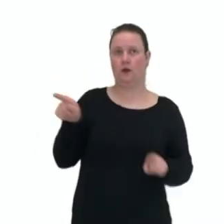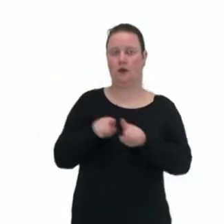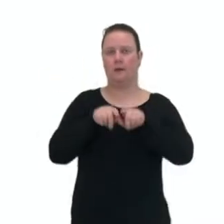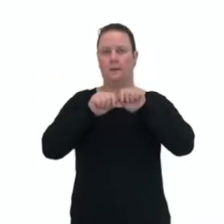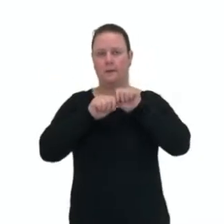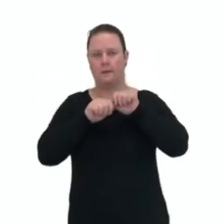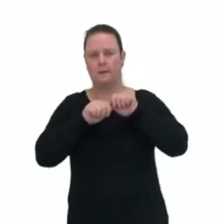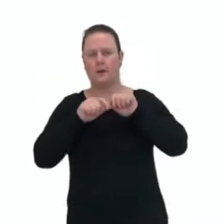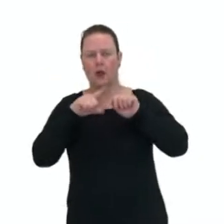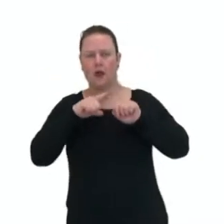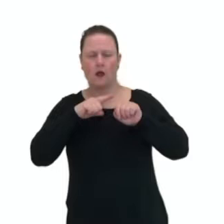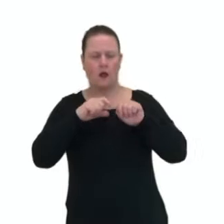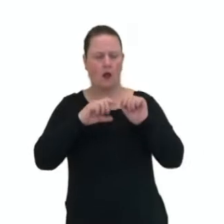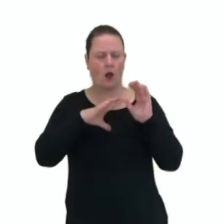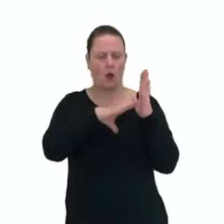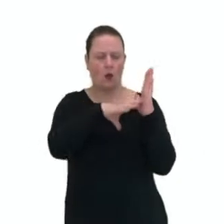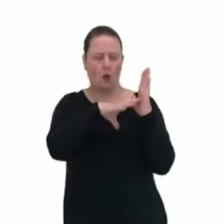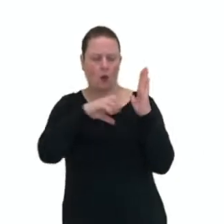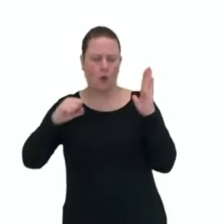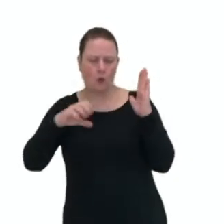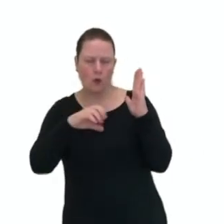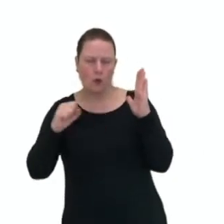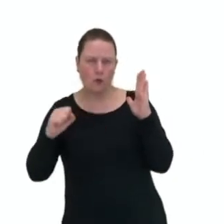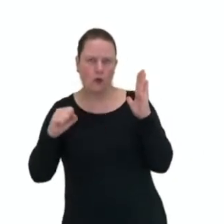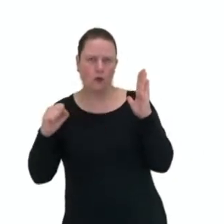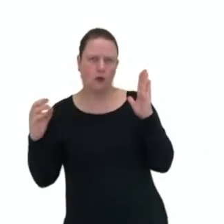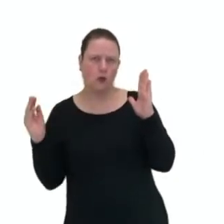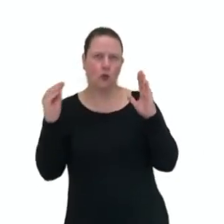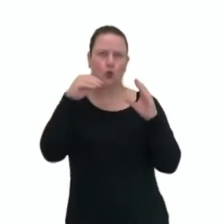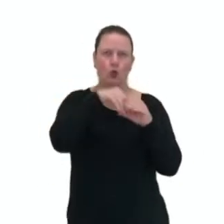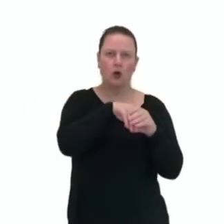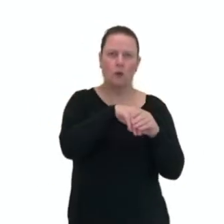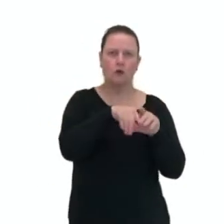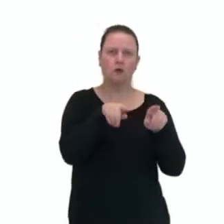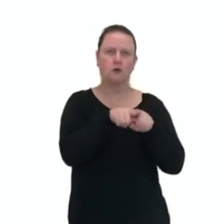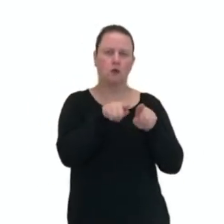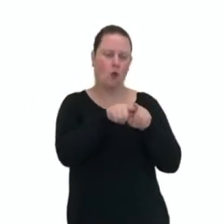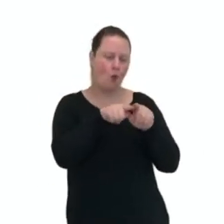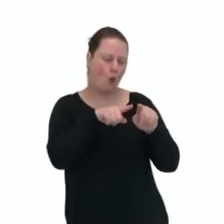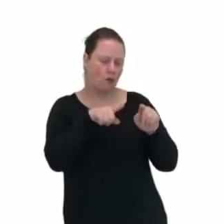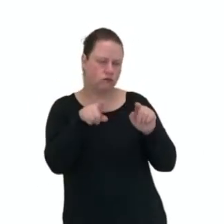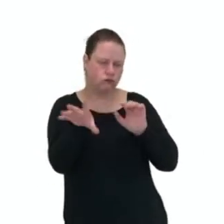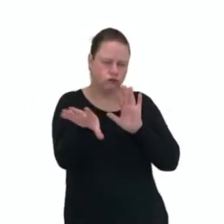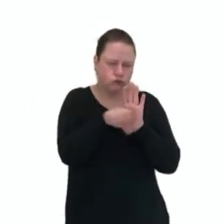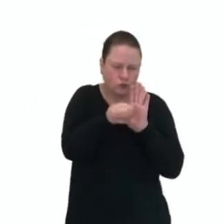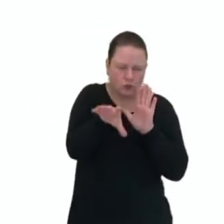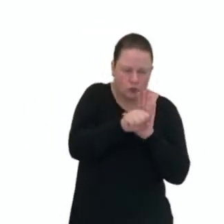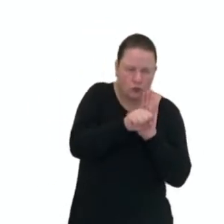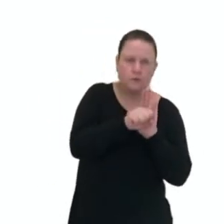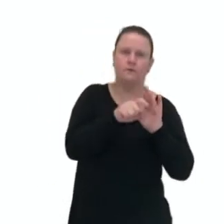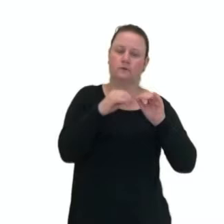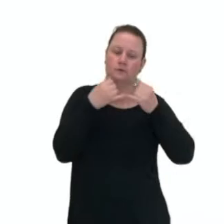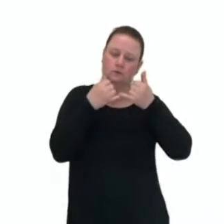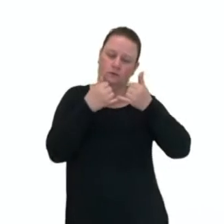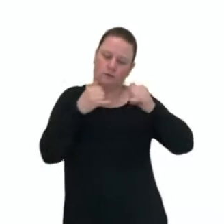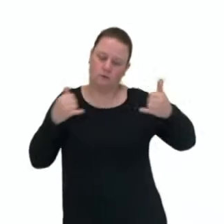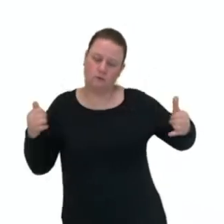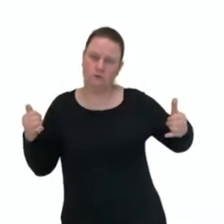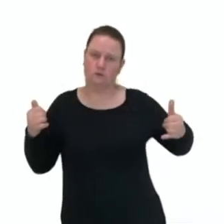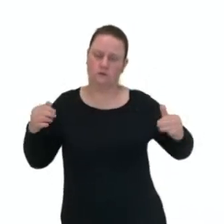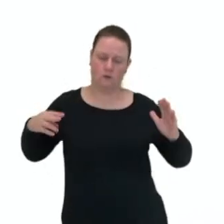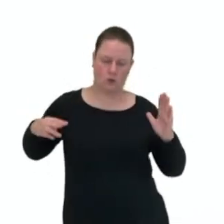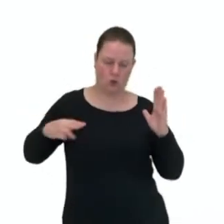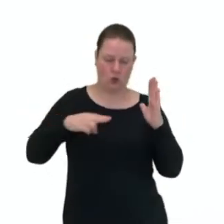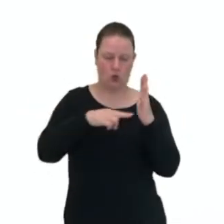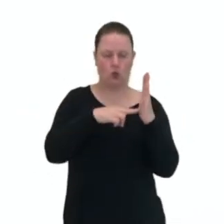propaga tanto para dentro quanto para fora do seu condutor. Quando ligamos um fio metálico na